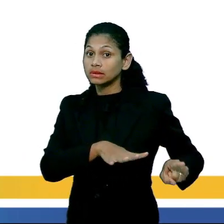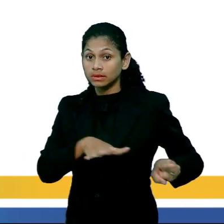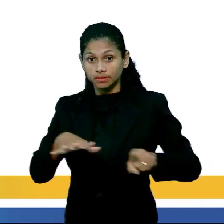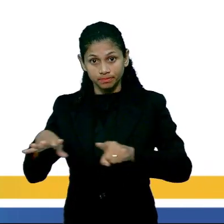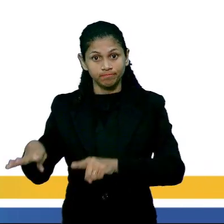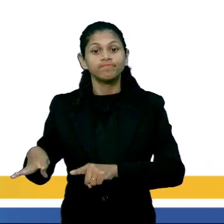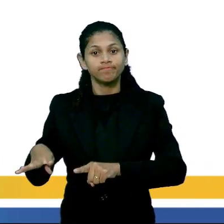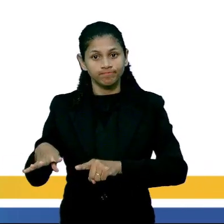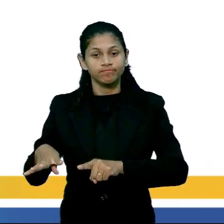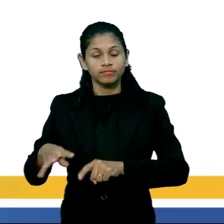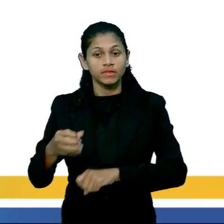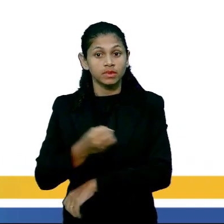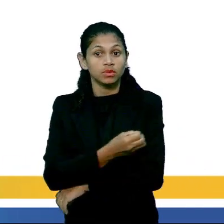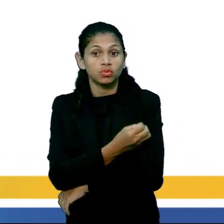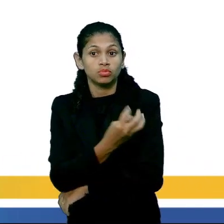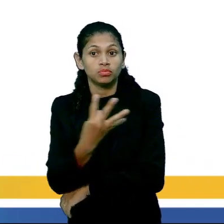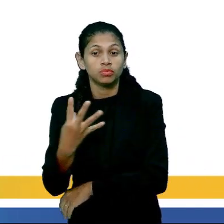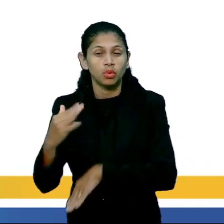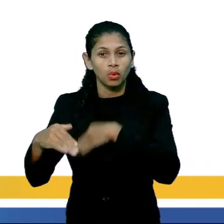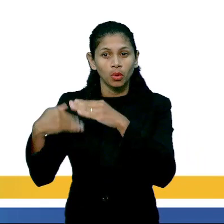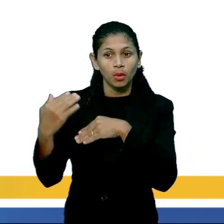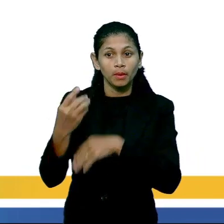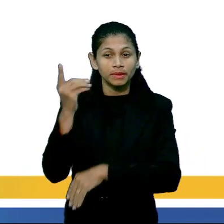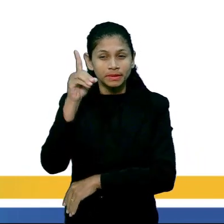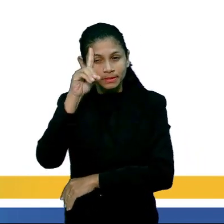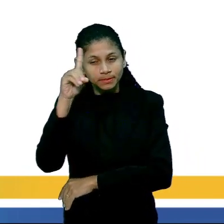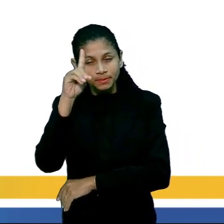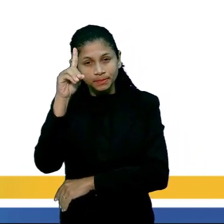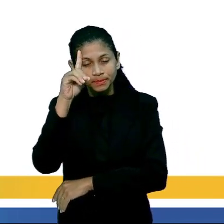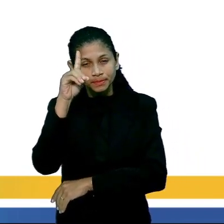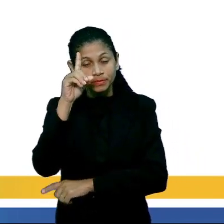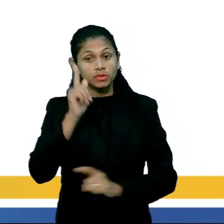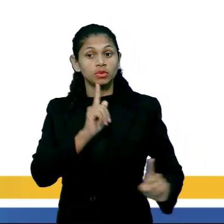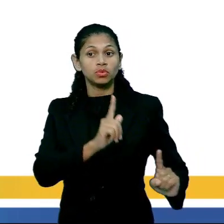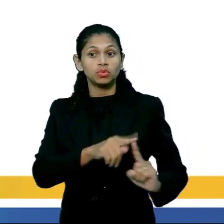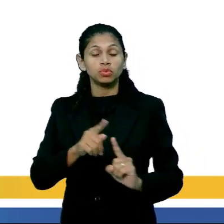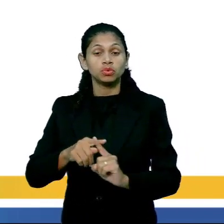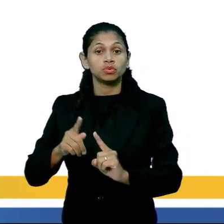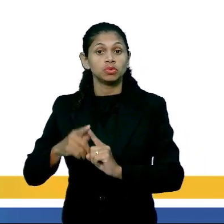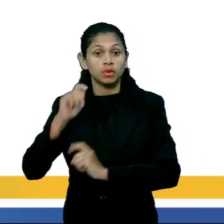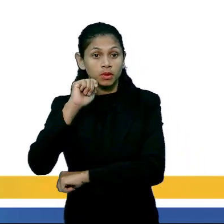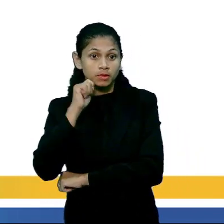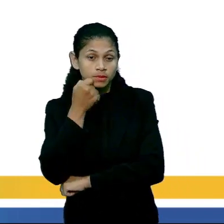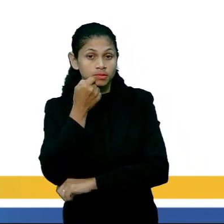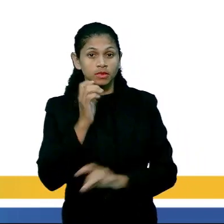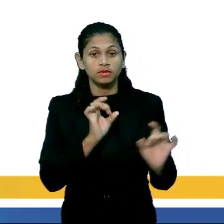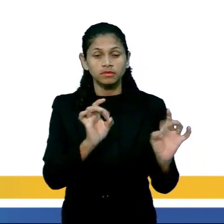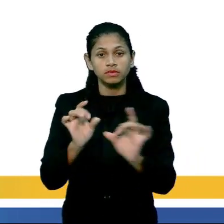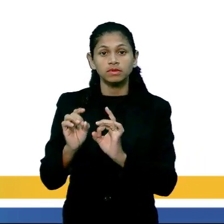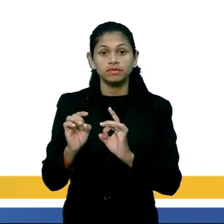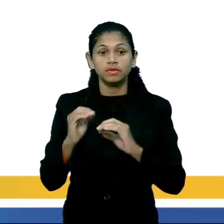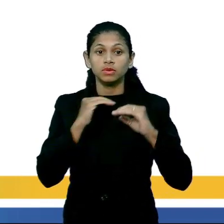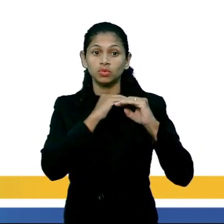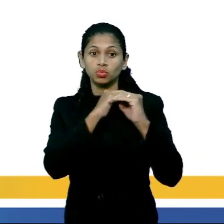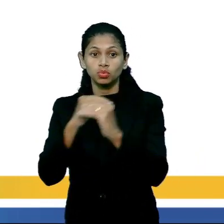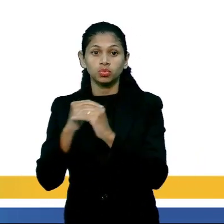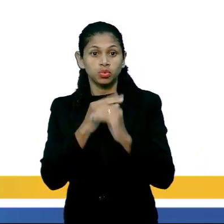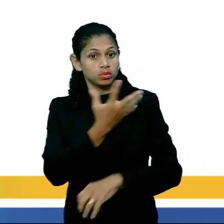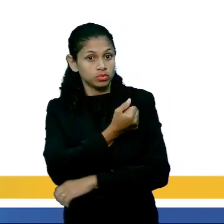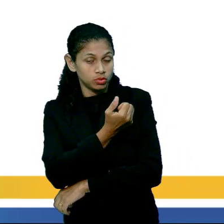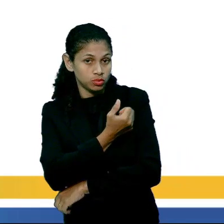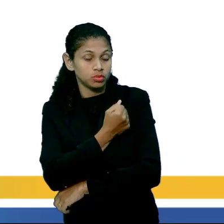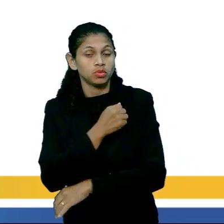seria igual ao número de pães vendido no dia da semana em que tal quantidade